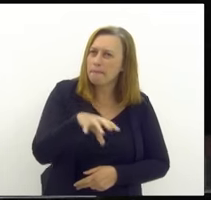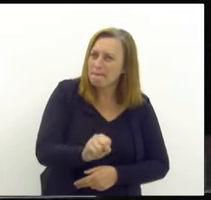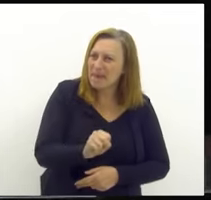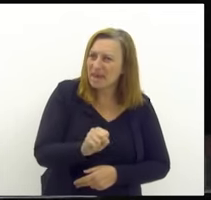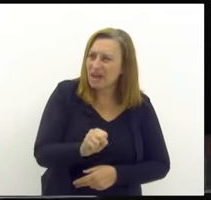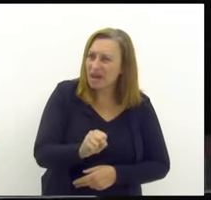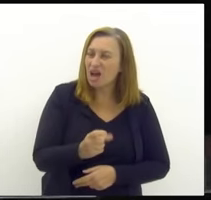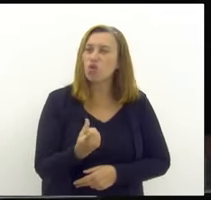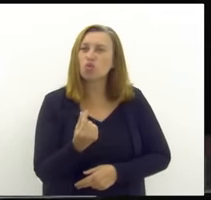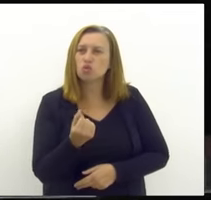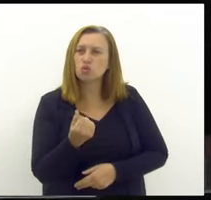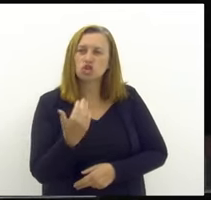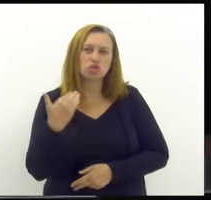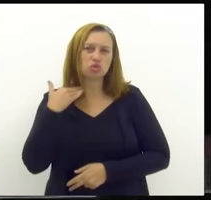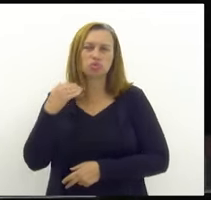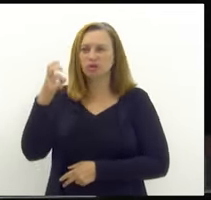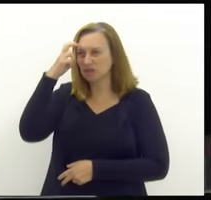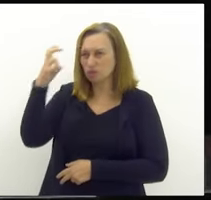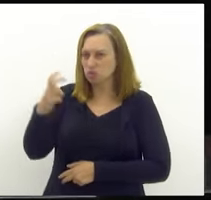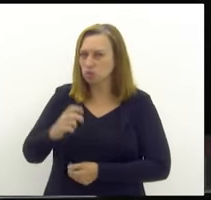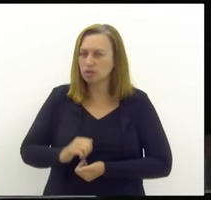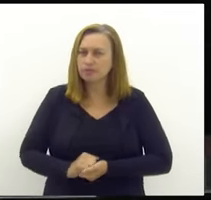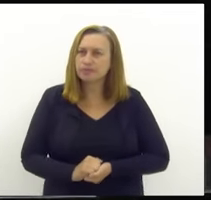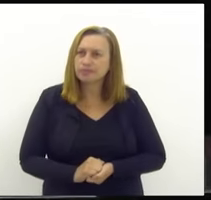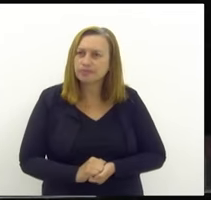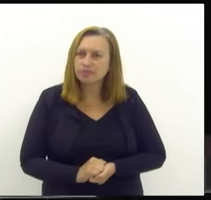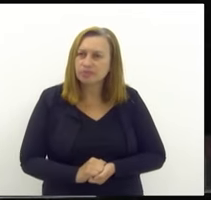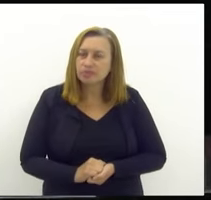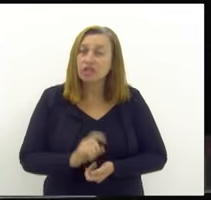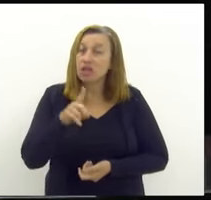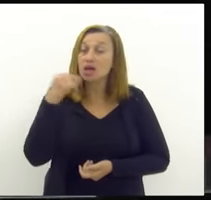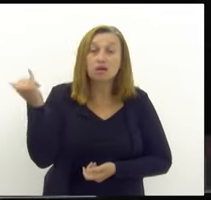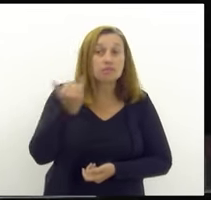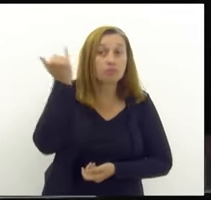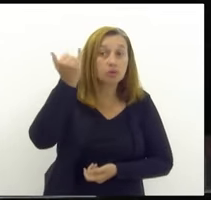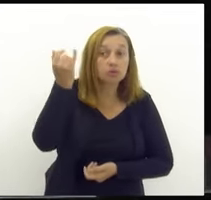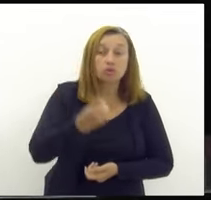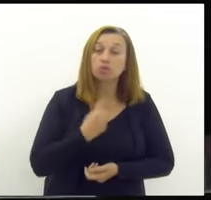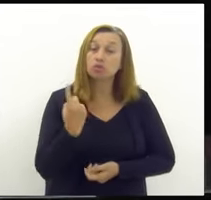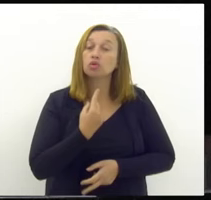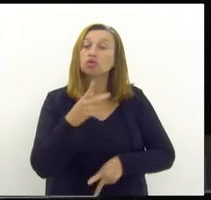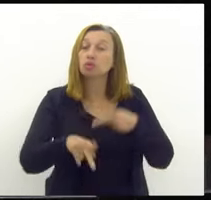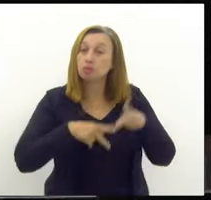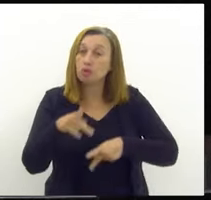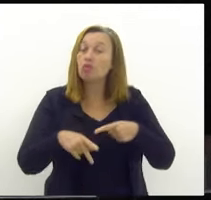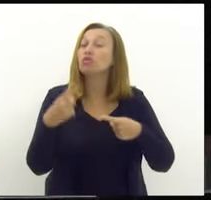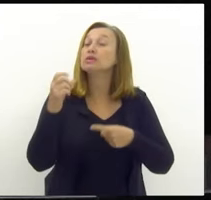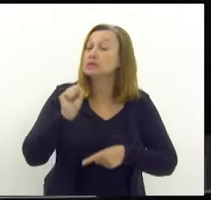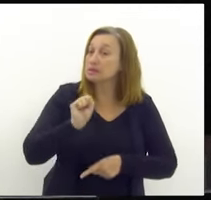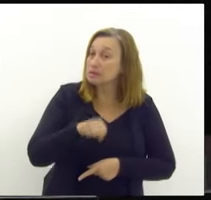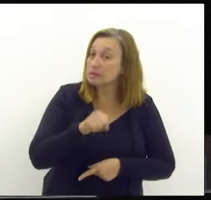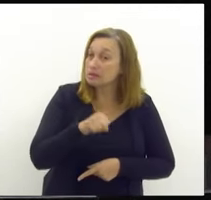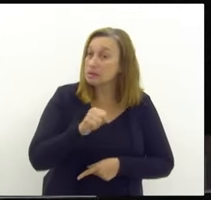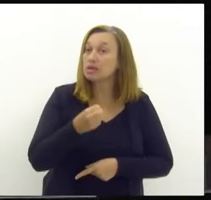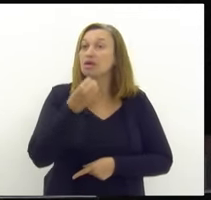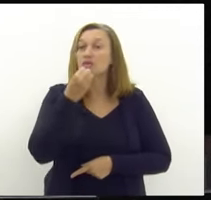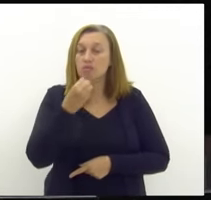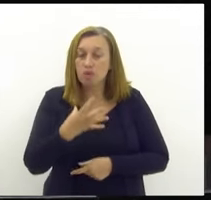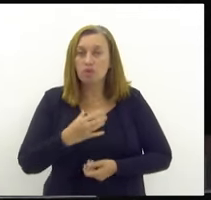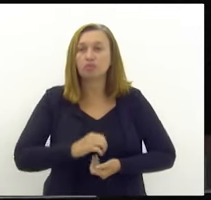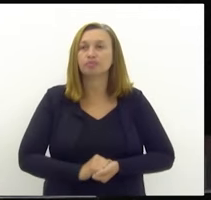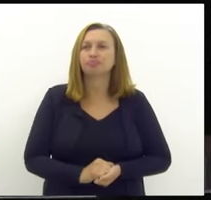recursos do fundo da Cultura a cultura que é tão importante para o nosso povo porque é sim um bem